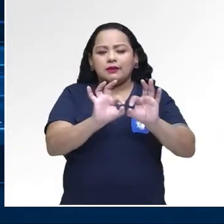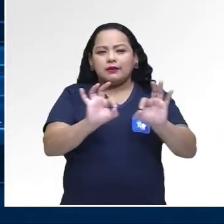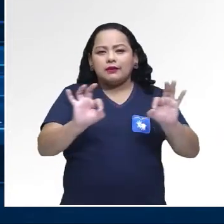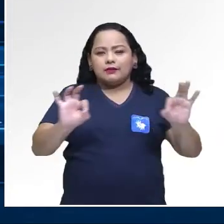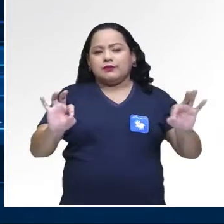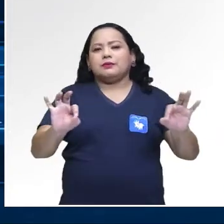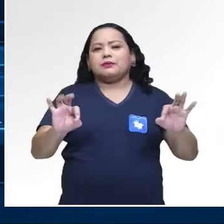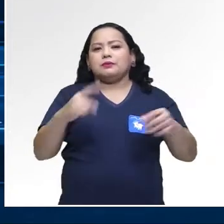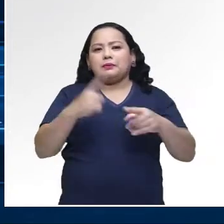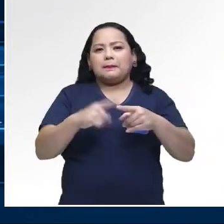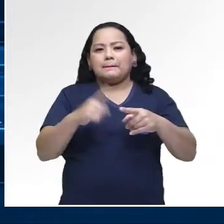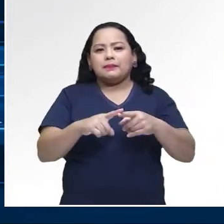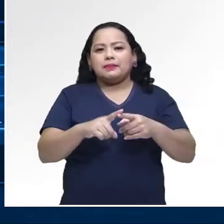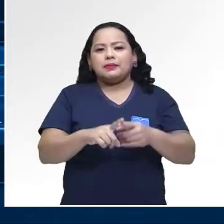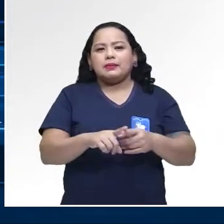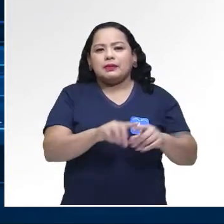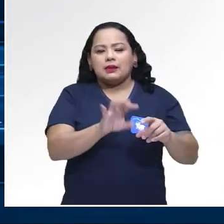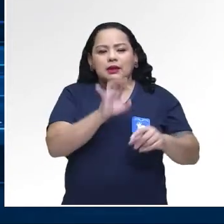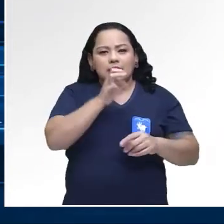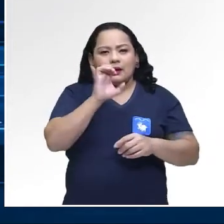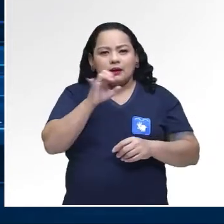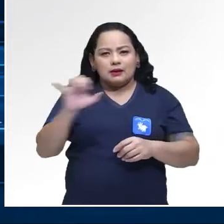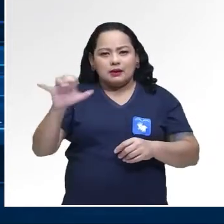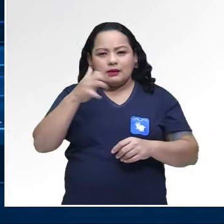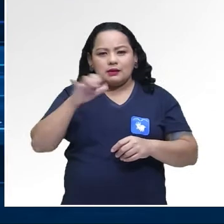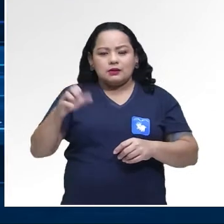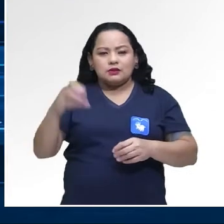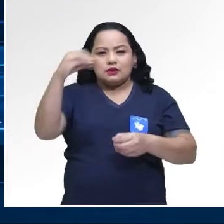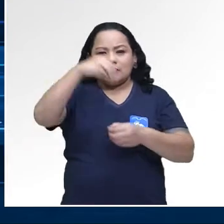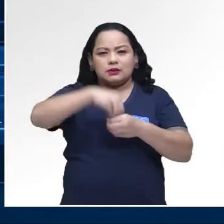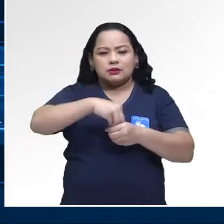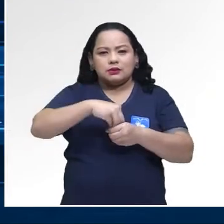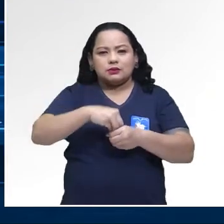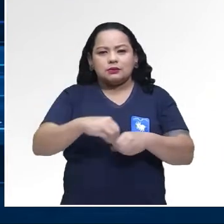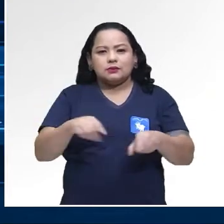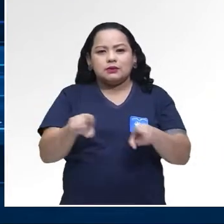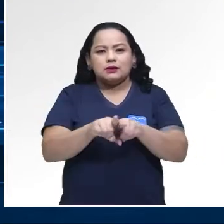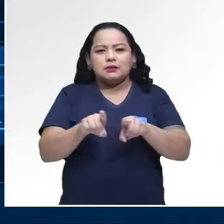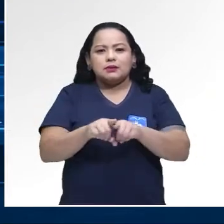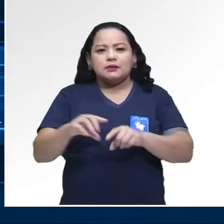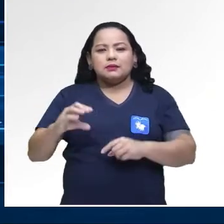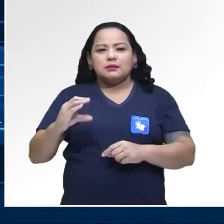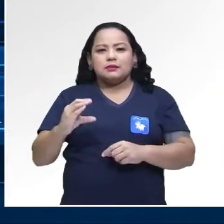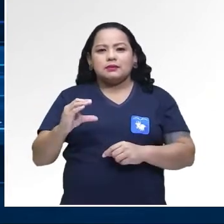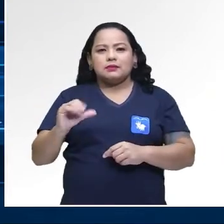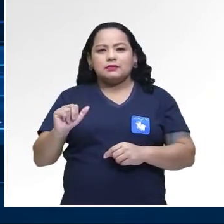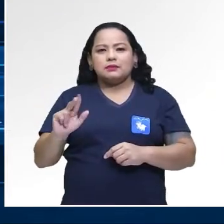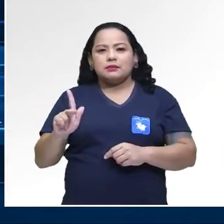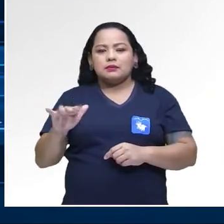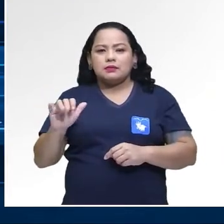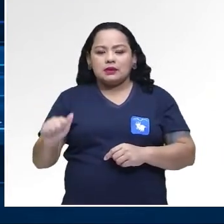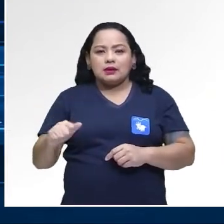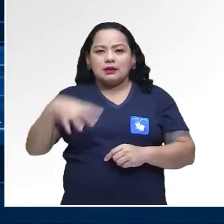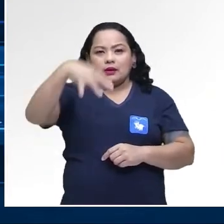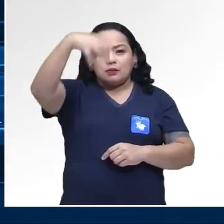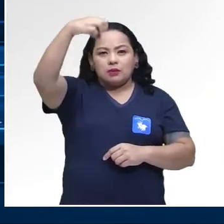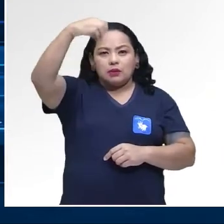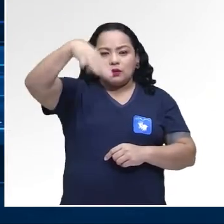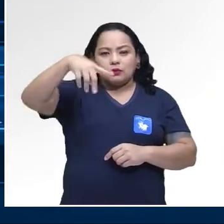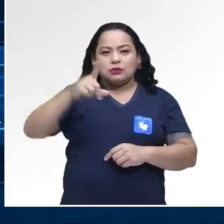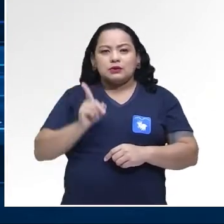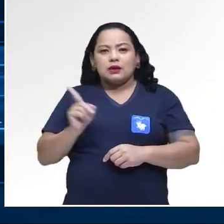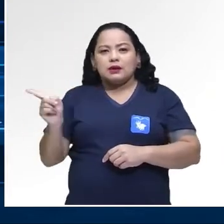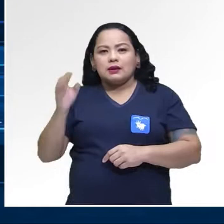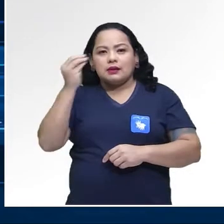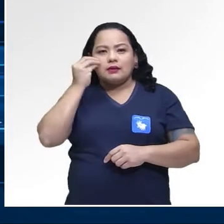conduzir a eletricidade. E a carga, né? A carga ali, no caso, é uma lâmpada que eu estou observando nessa imagem, né?